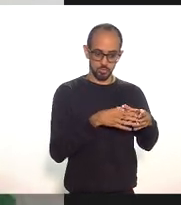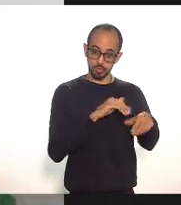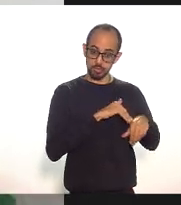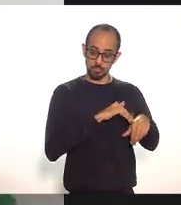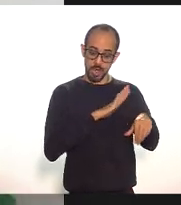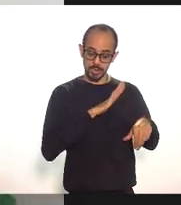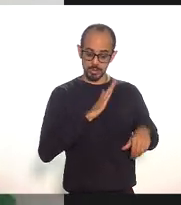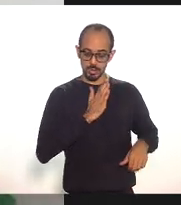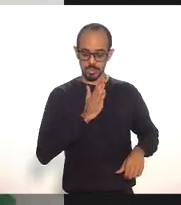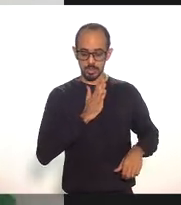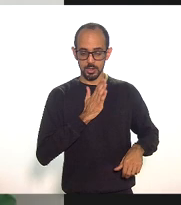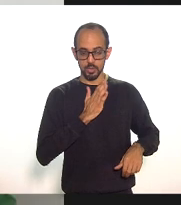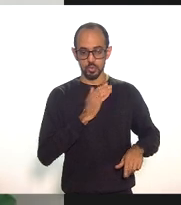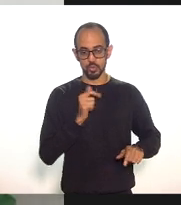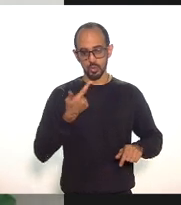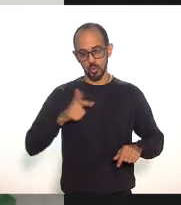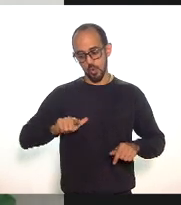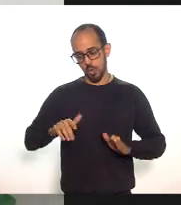ricos e